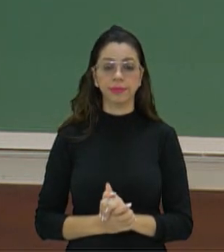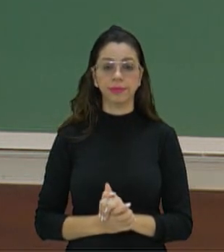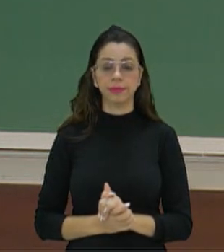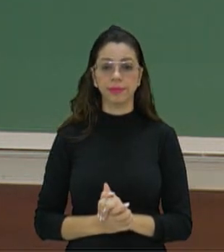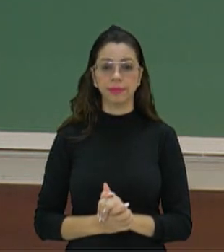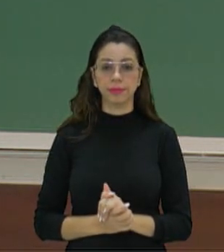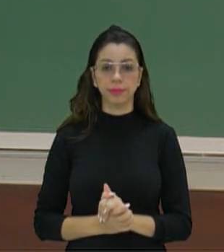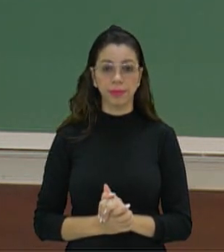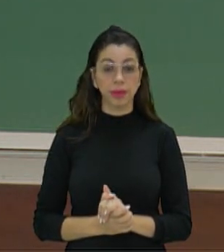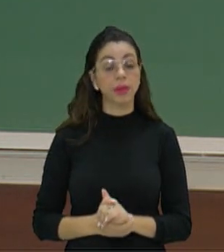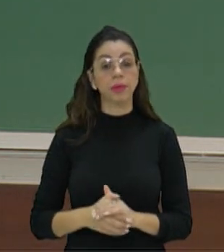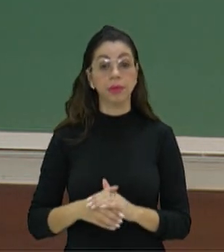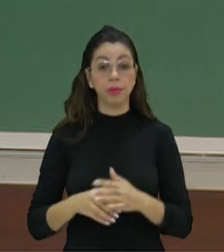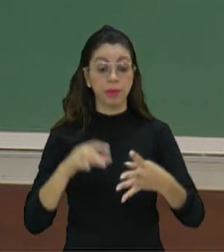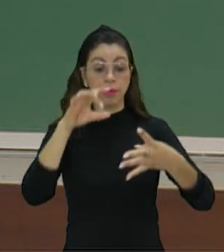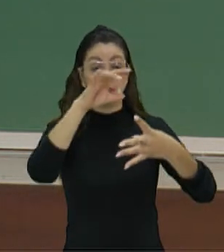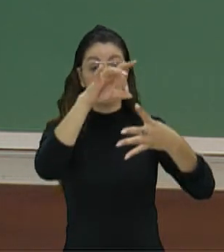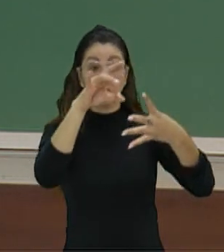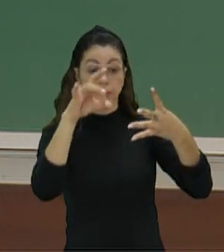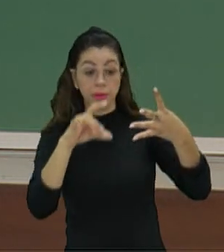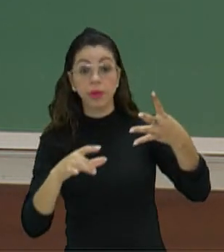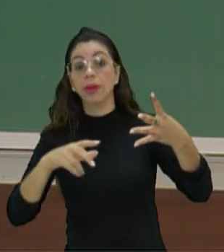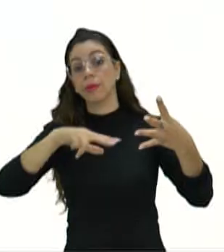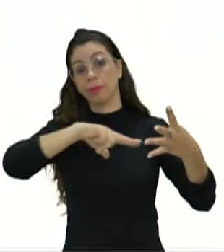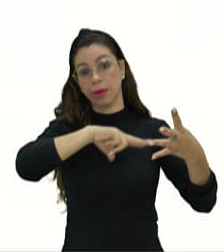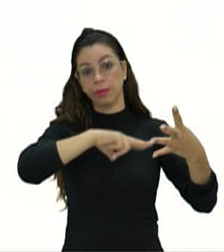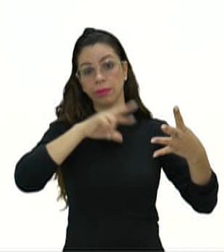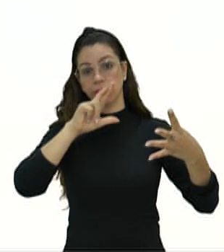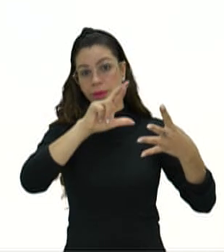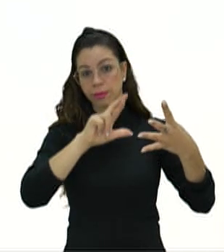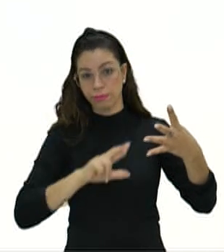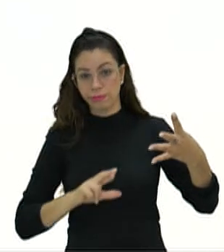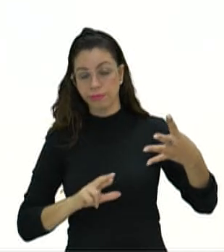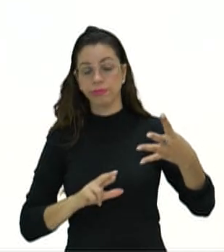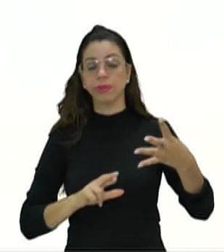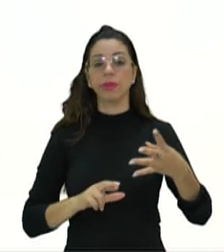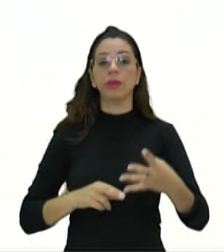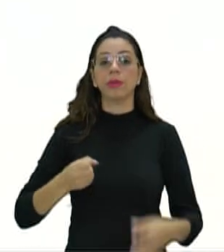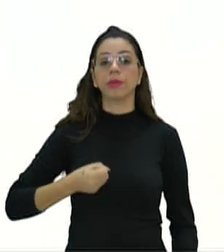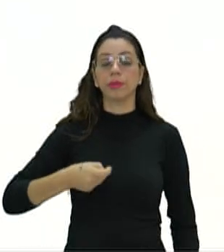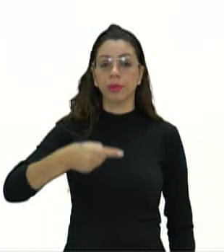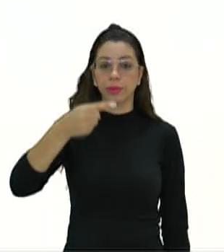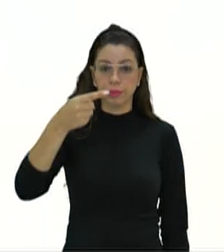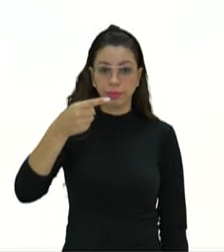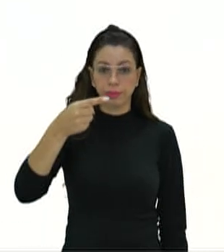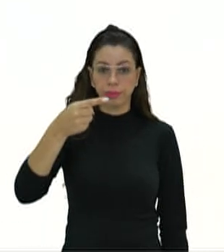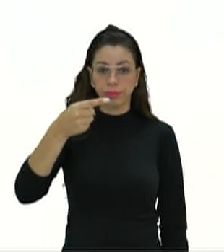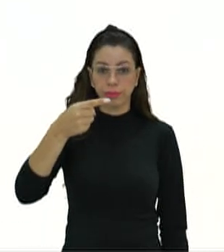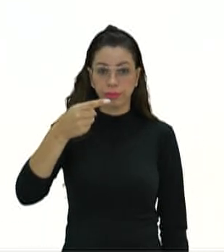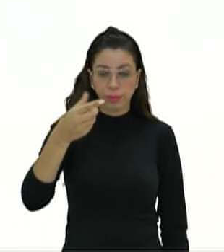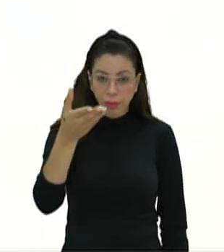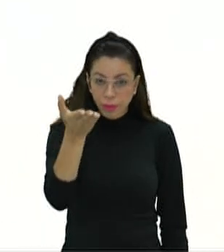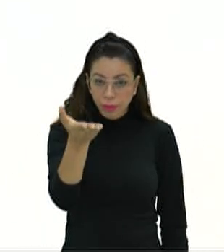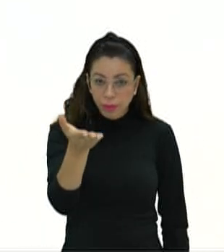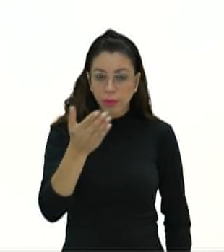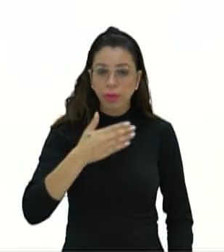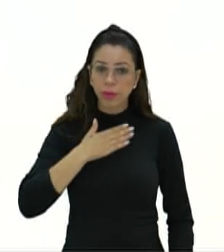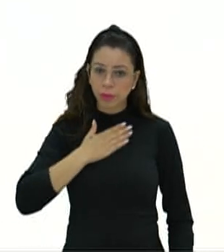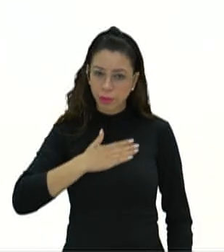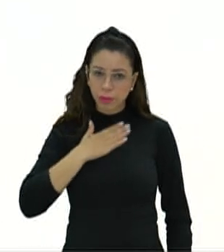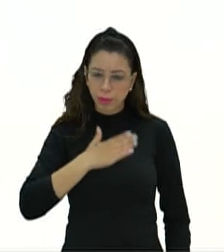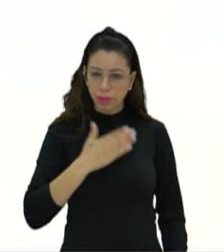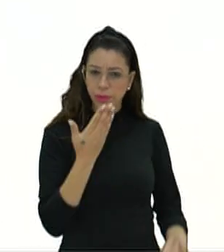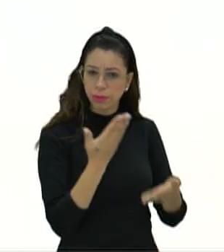São todas pessoais, tá bom? Vamos ver aqui, ó. Number 1. Do you like to study? Você gosta de